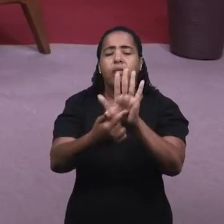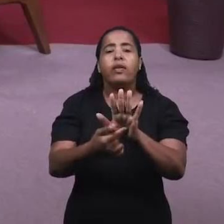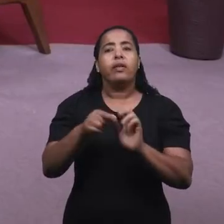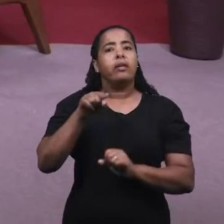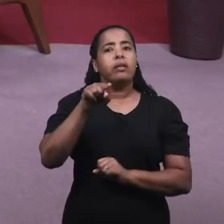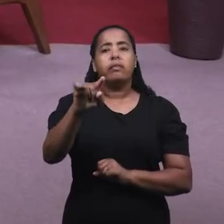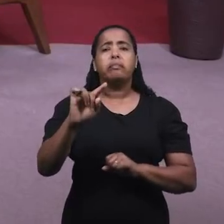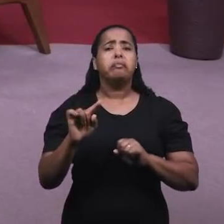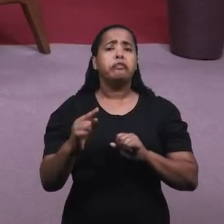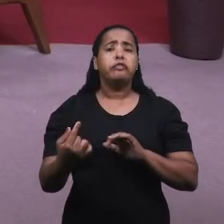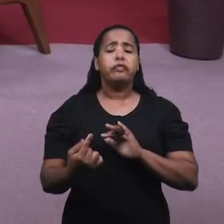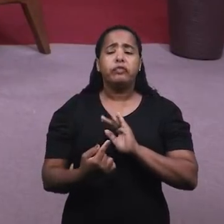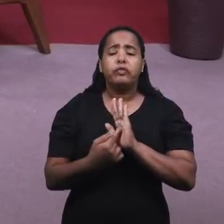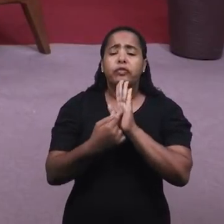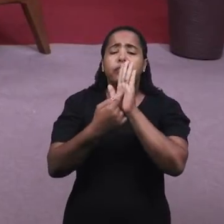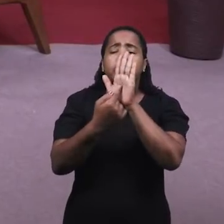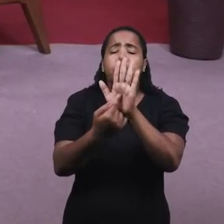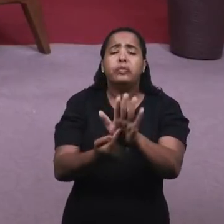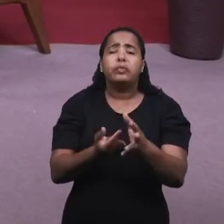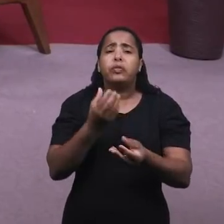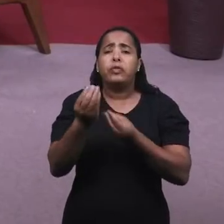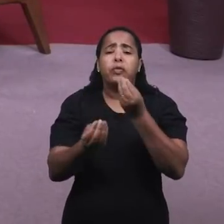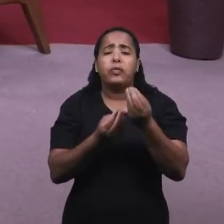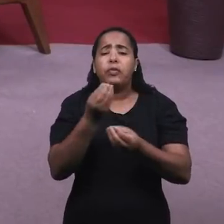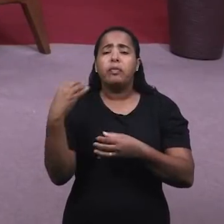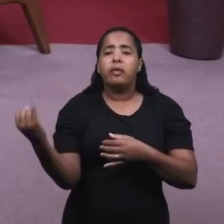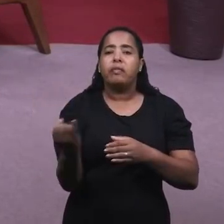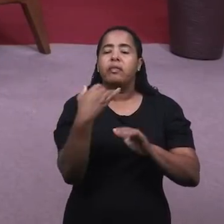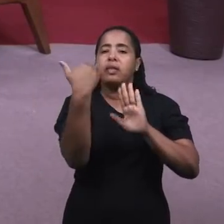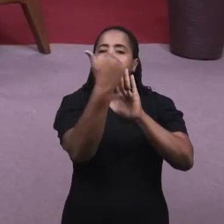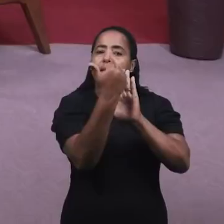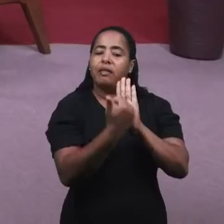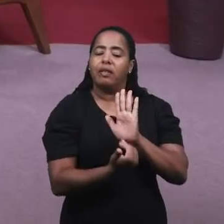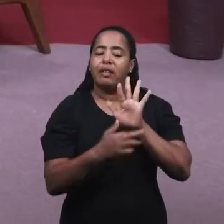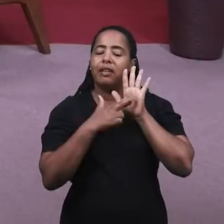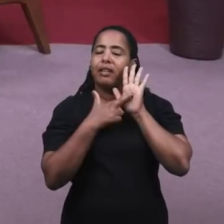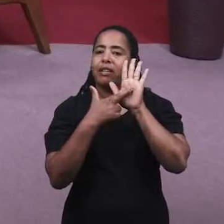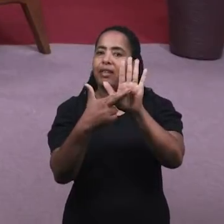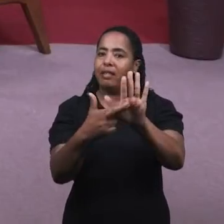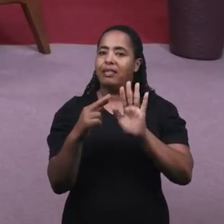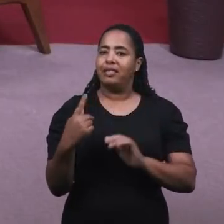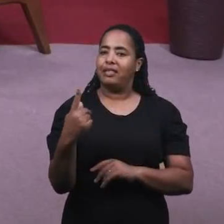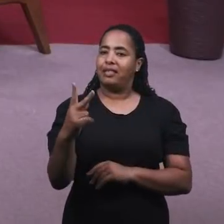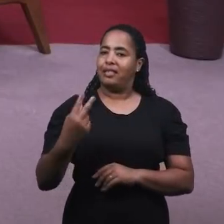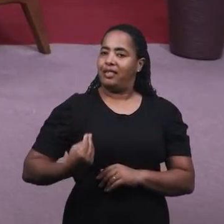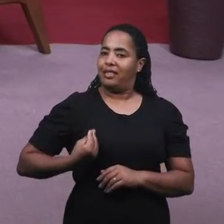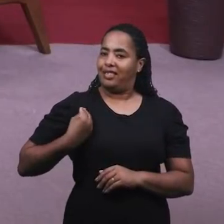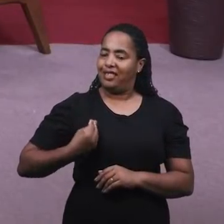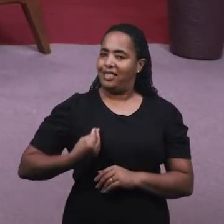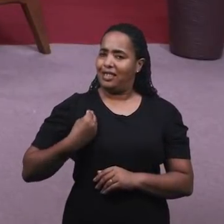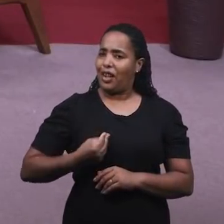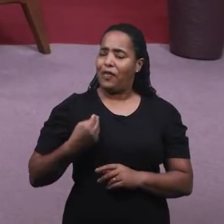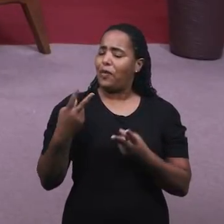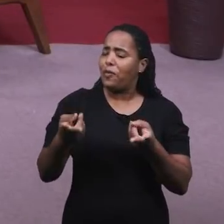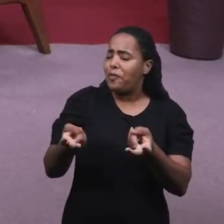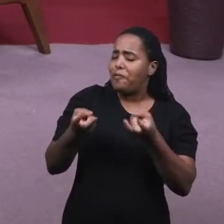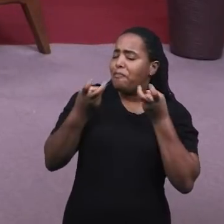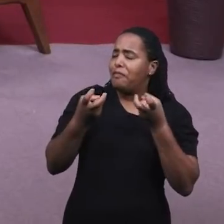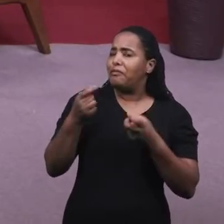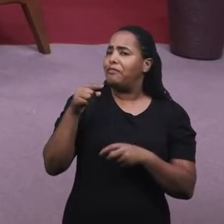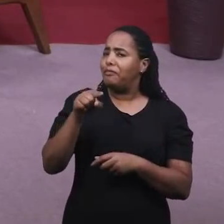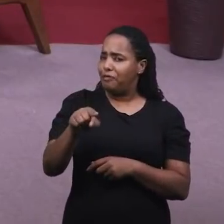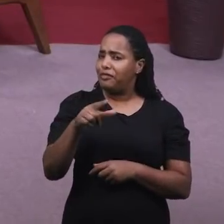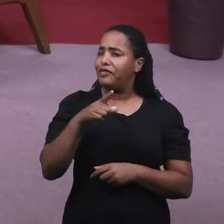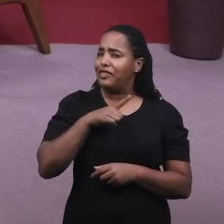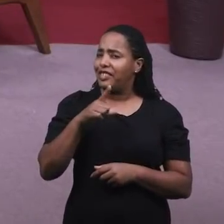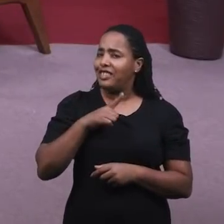falar sobre a importância do programa na sua vida, o que esse programa representa para você, o que você tem percebido, tem achado do